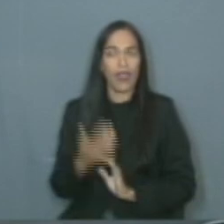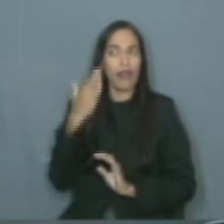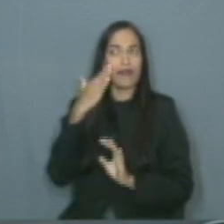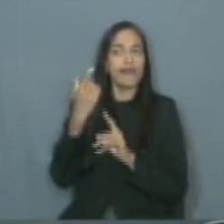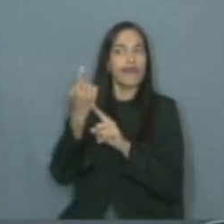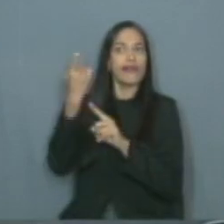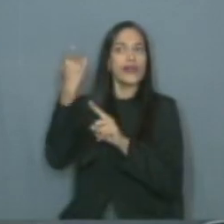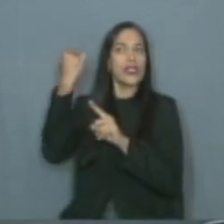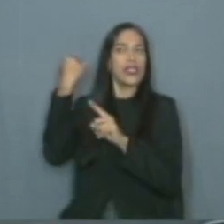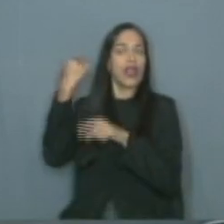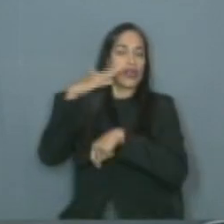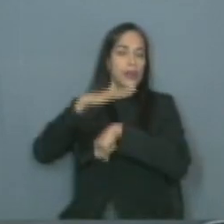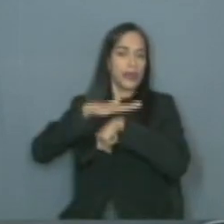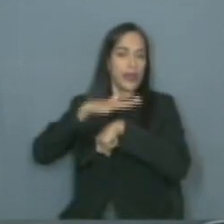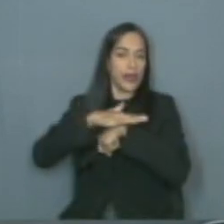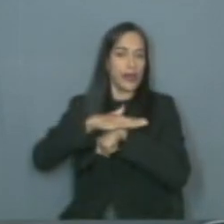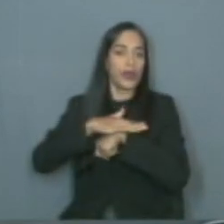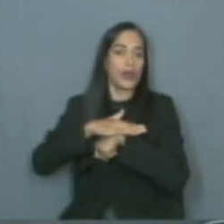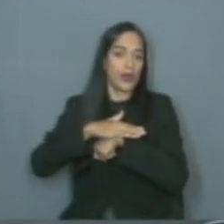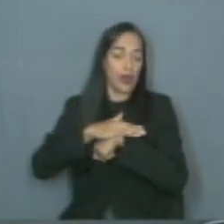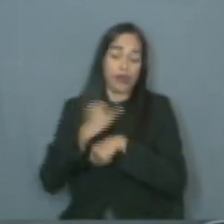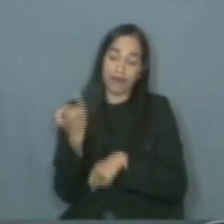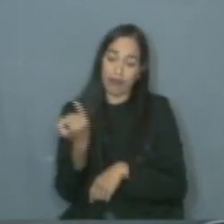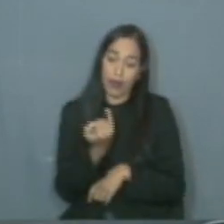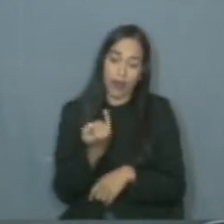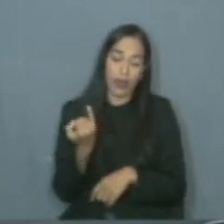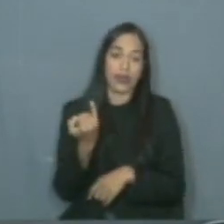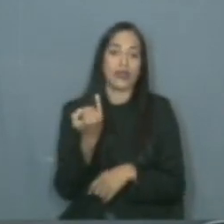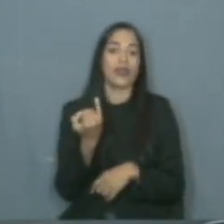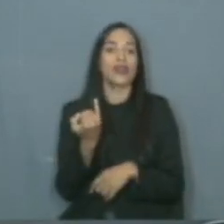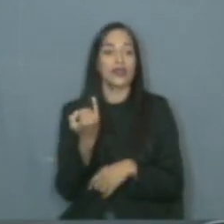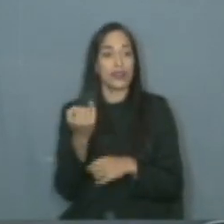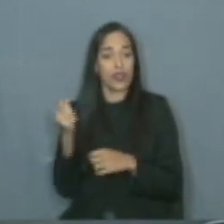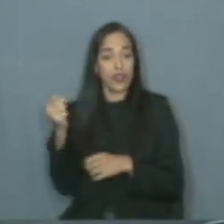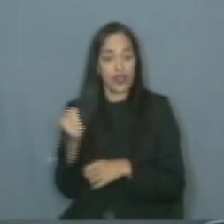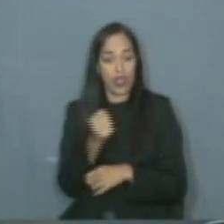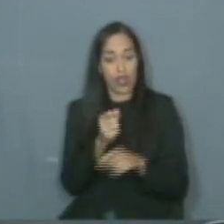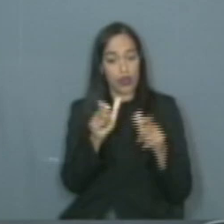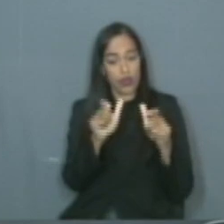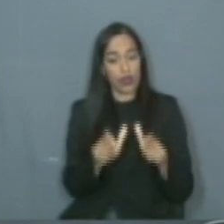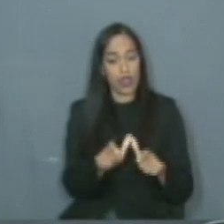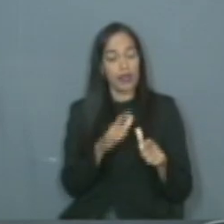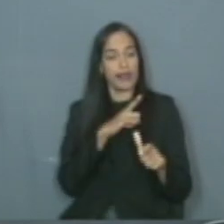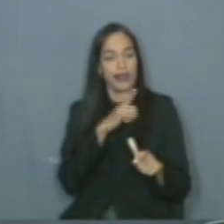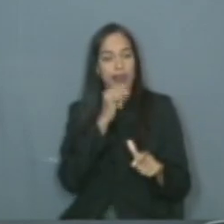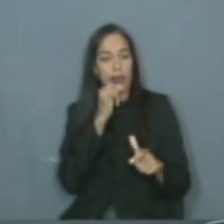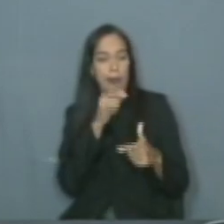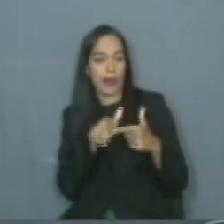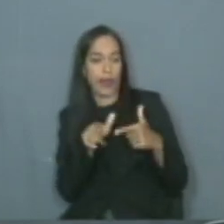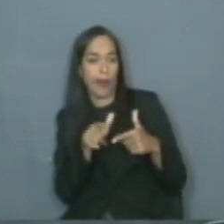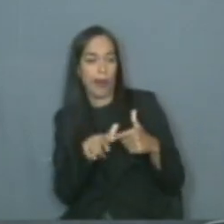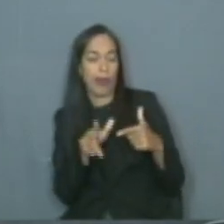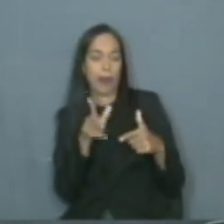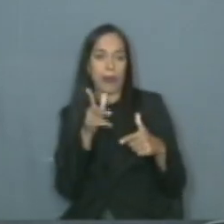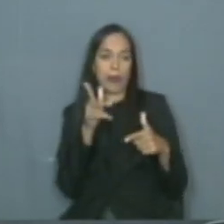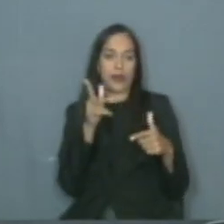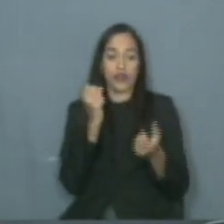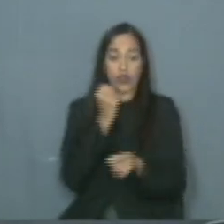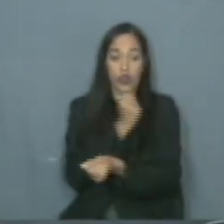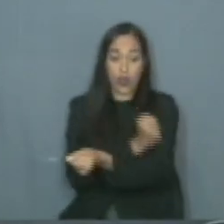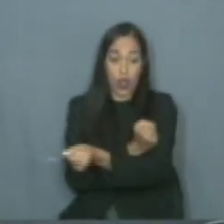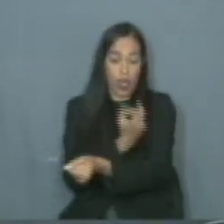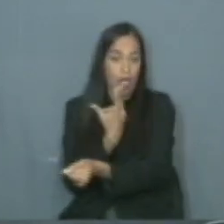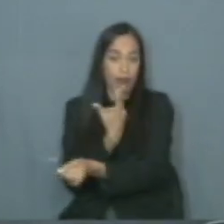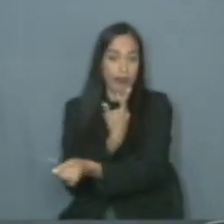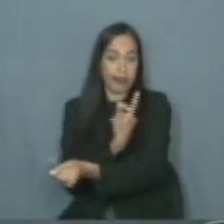época, vereador eleito, que era importante se chegar nos lugares em que havia uso de droga, principalmente drogas